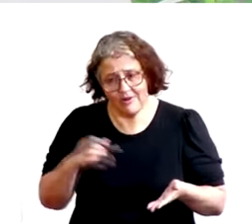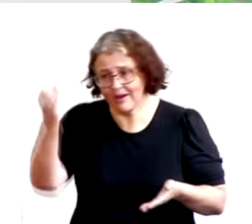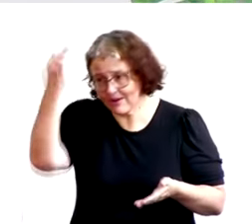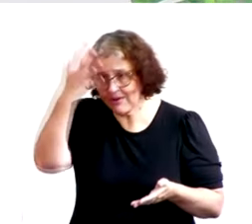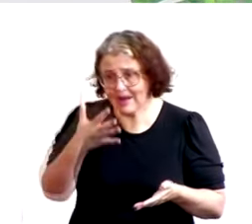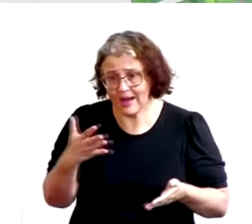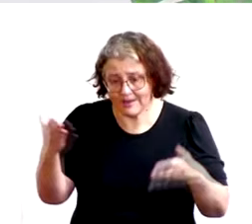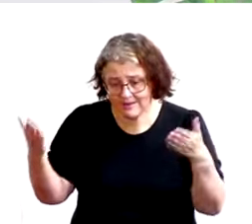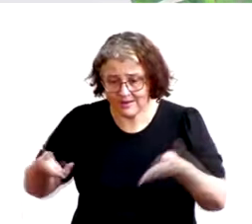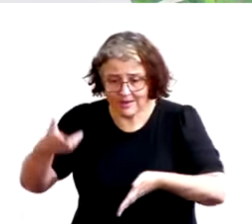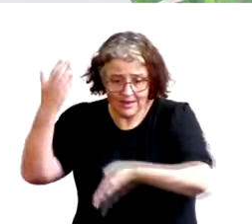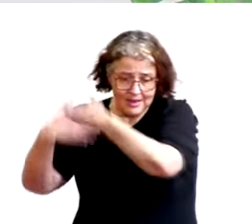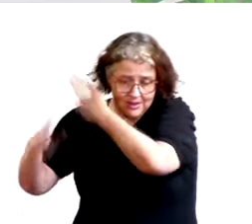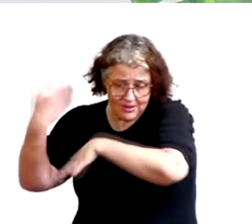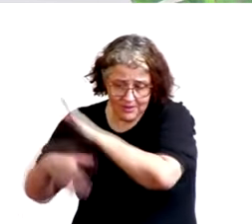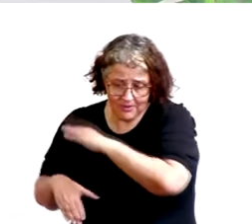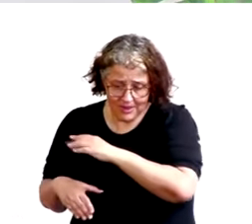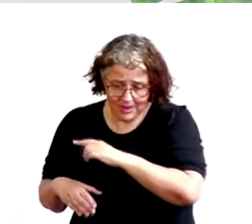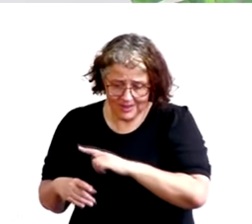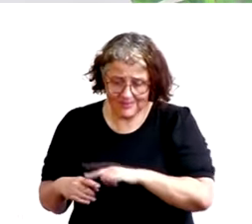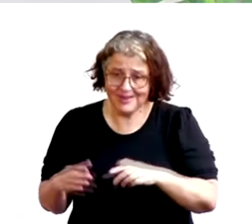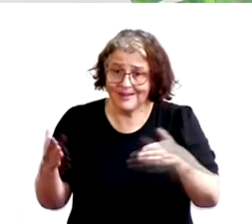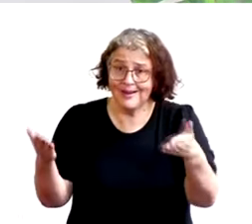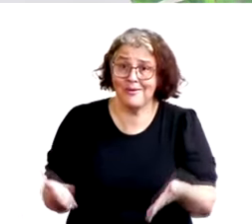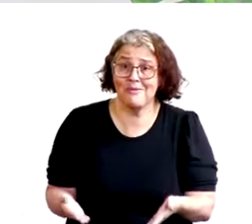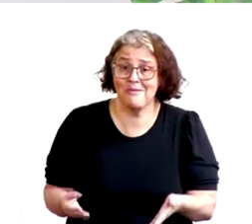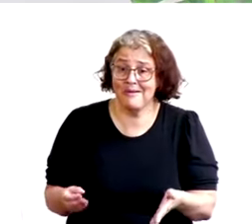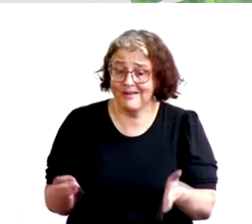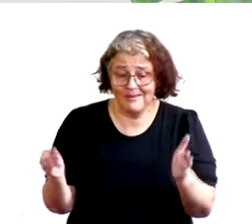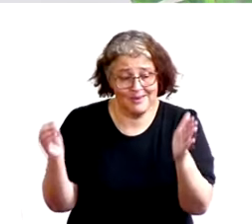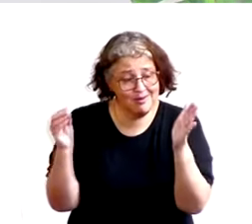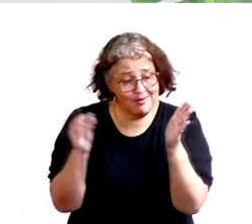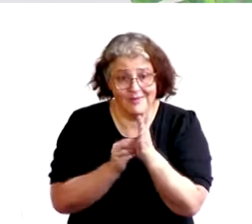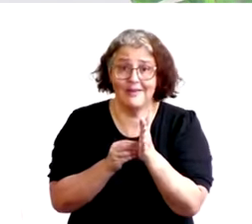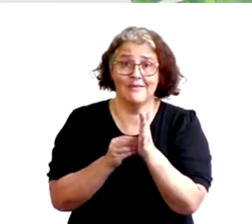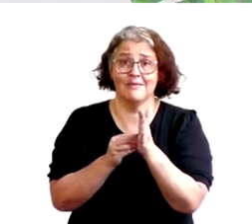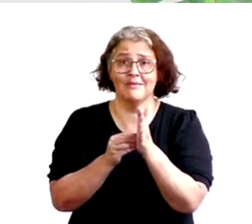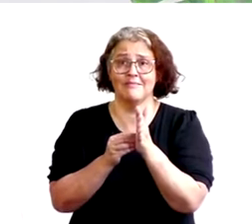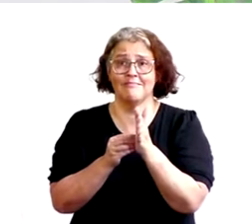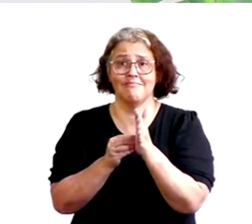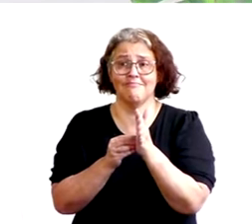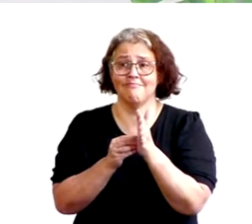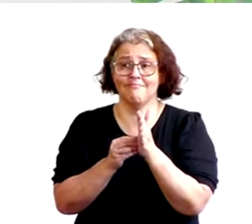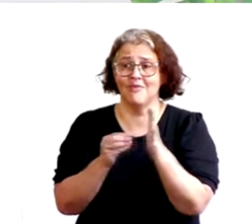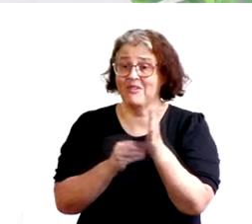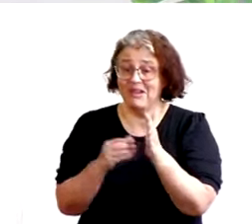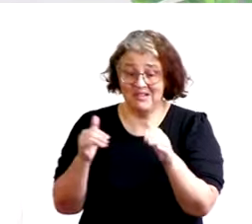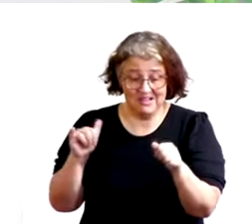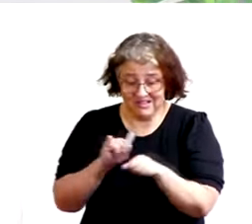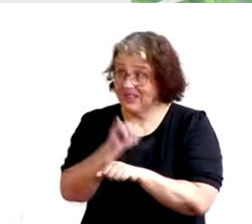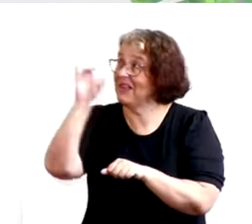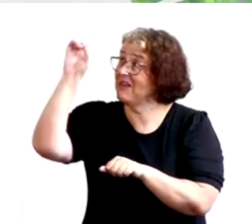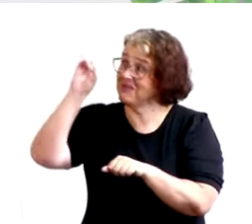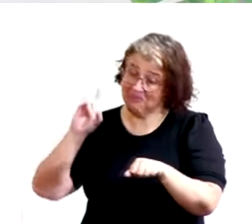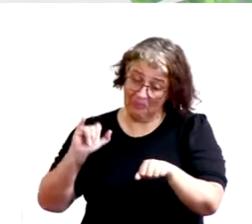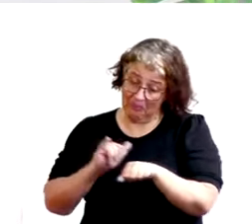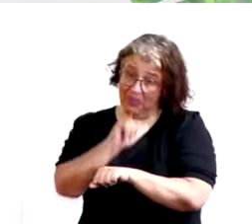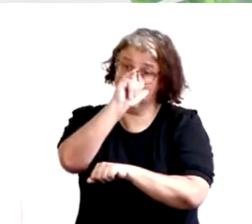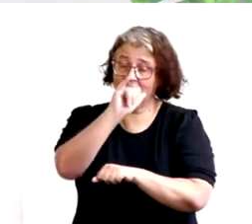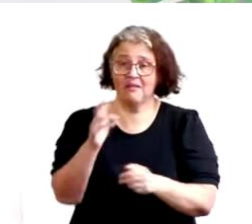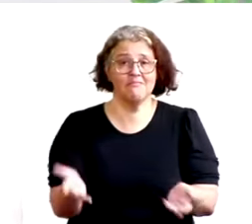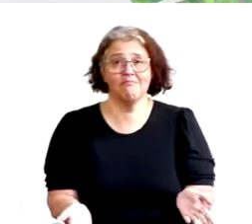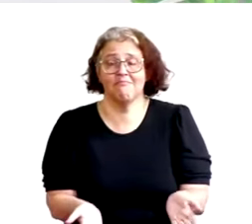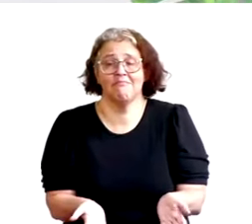vazio é de ausência então tormento se multiplica se intensifica